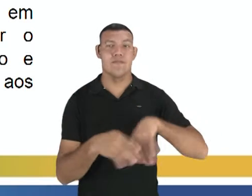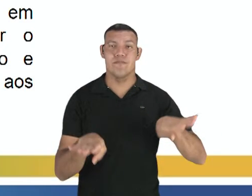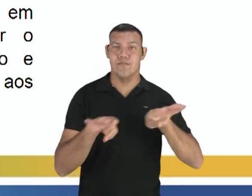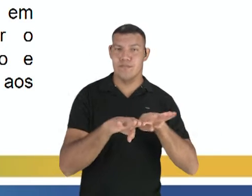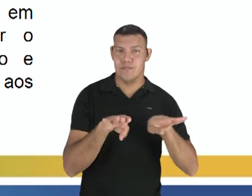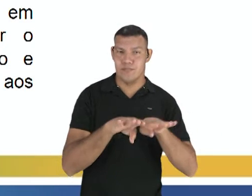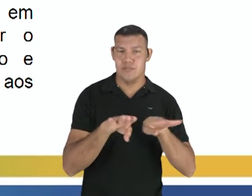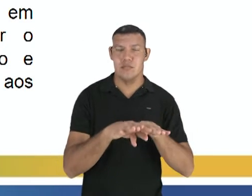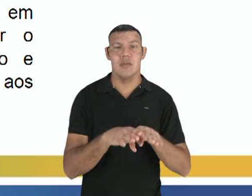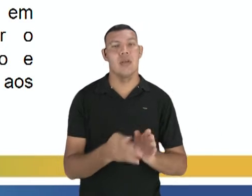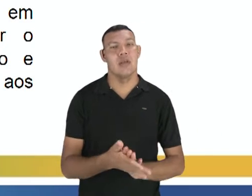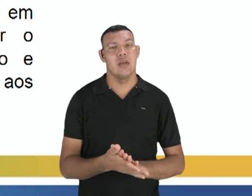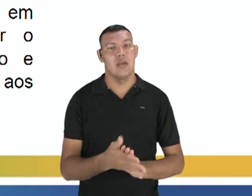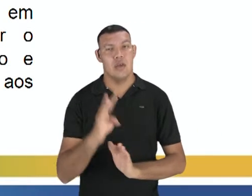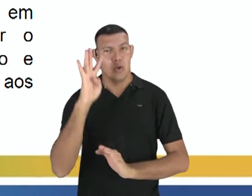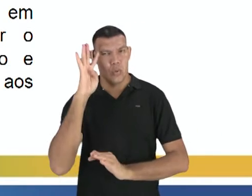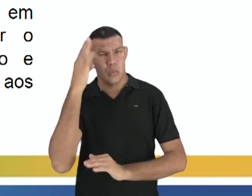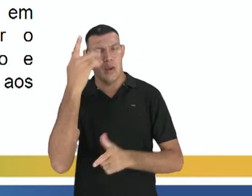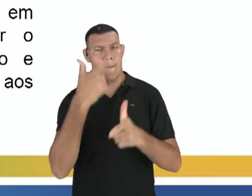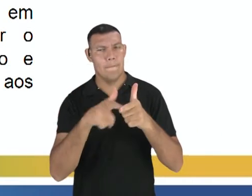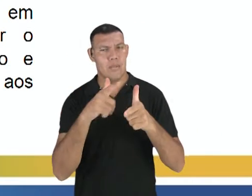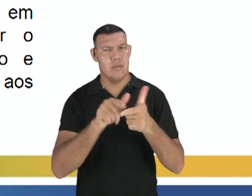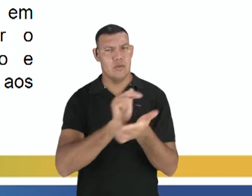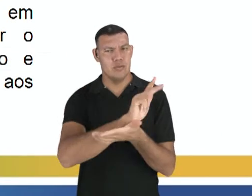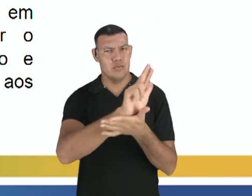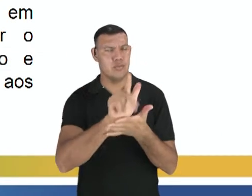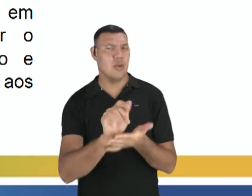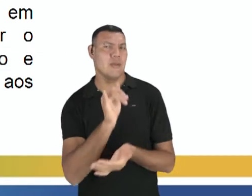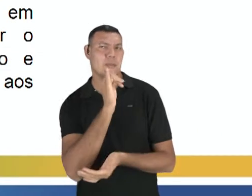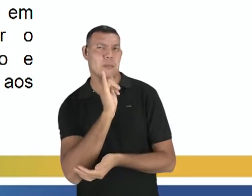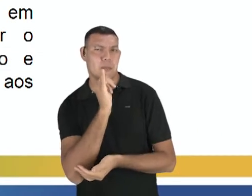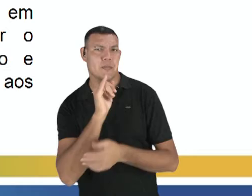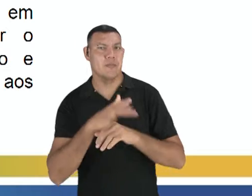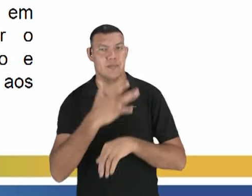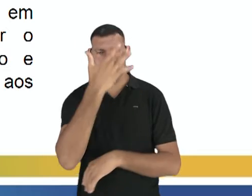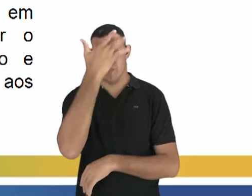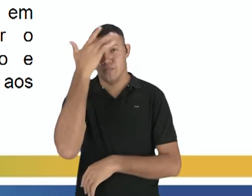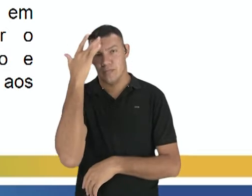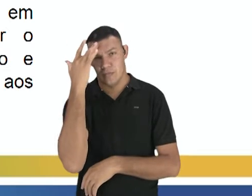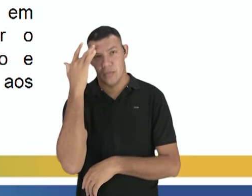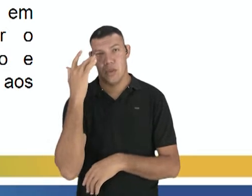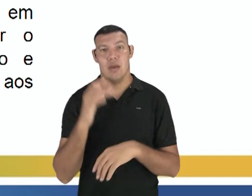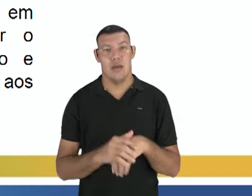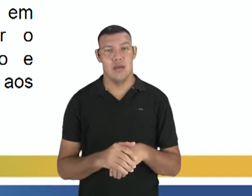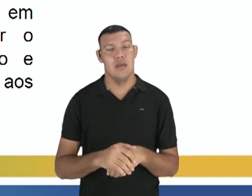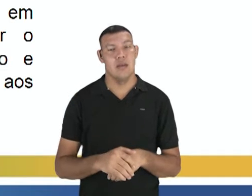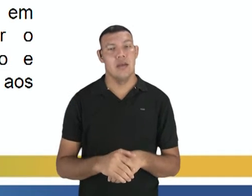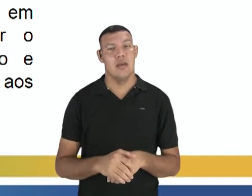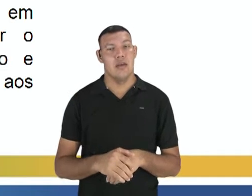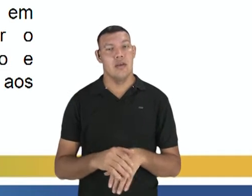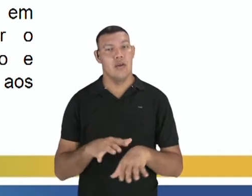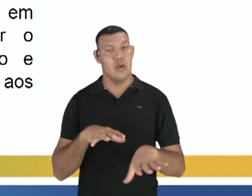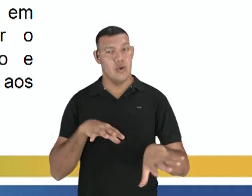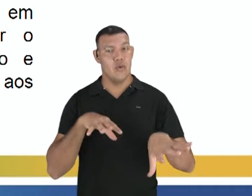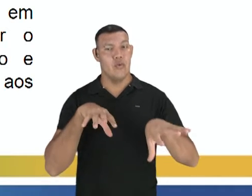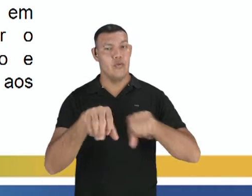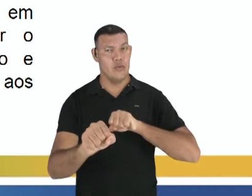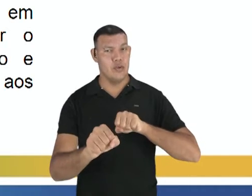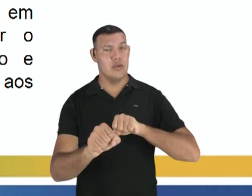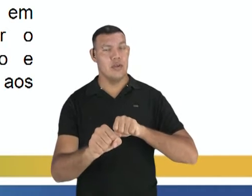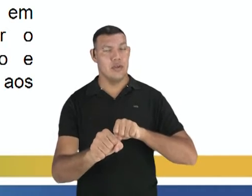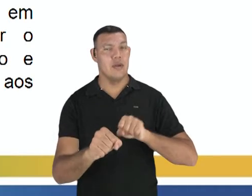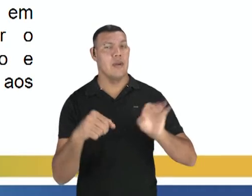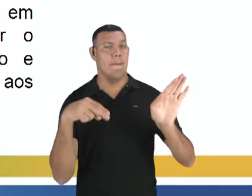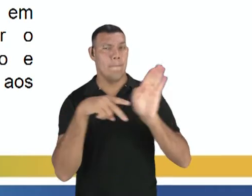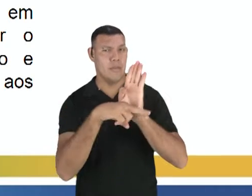além de também caminhos para diversos problemas. Por exemplo, uma pessoa que faz o curso de biologia na faculdade,